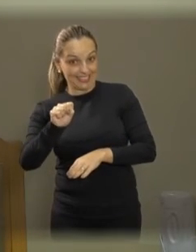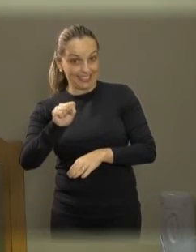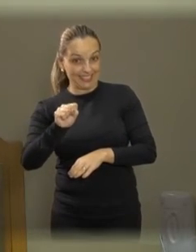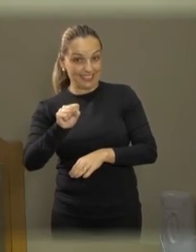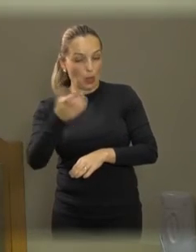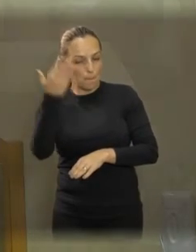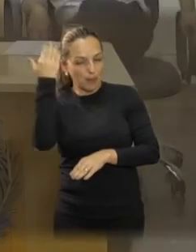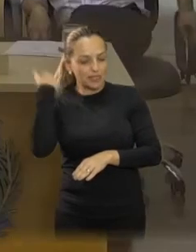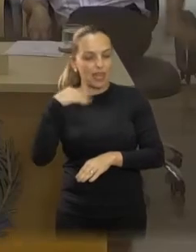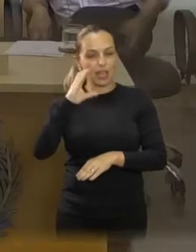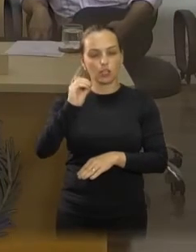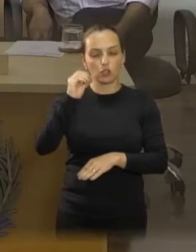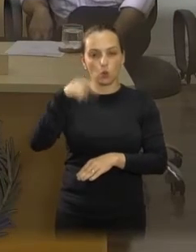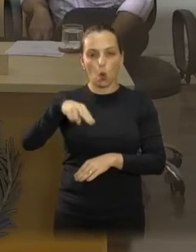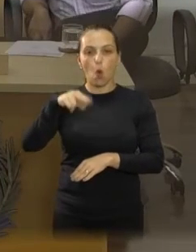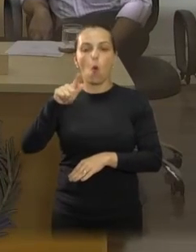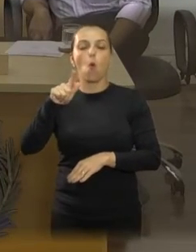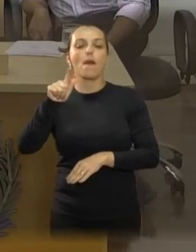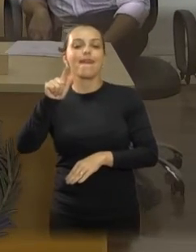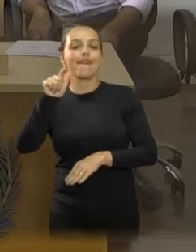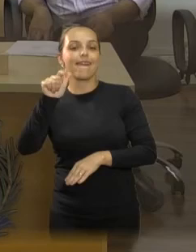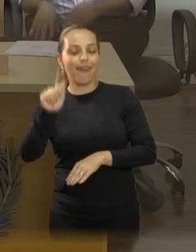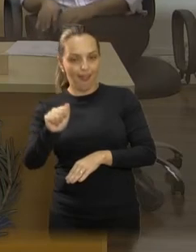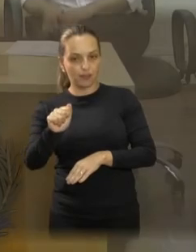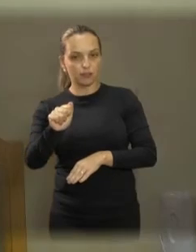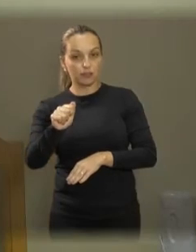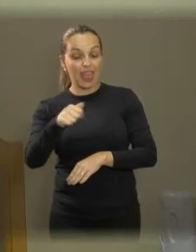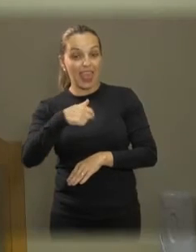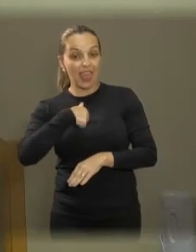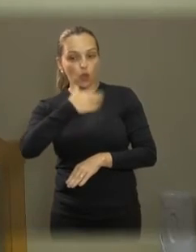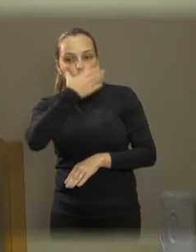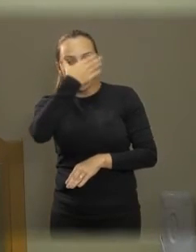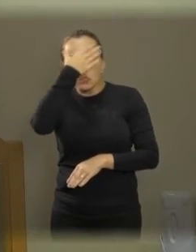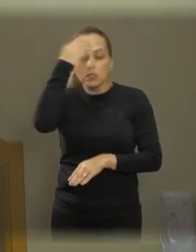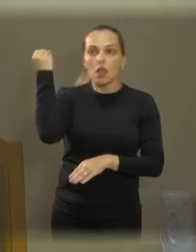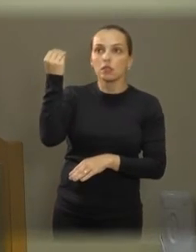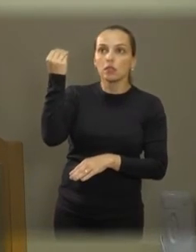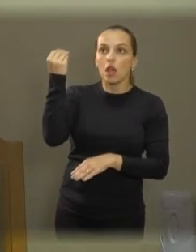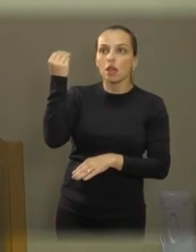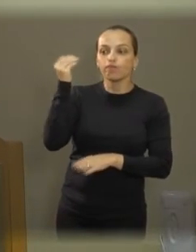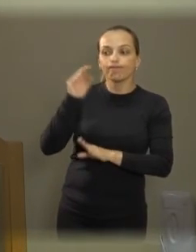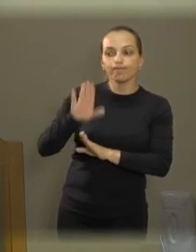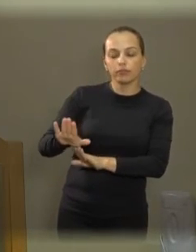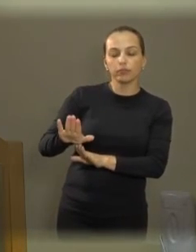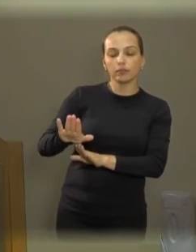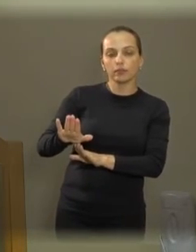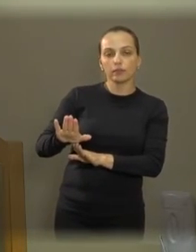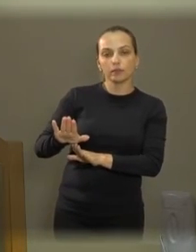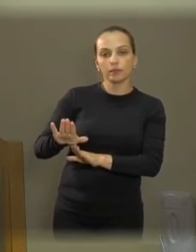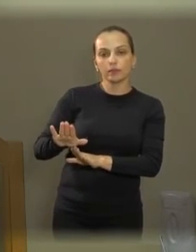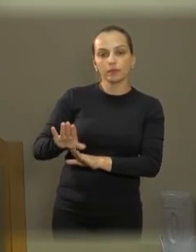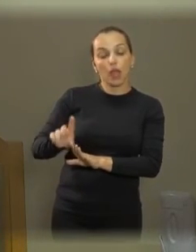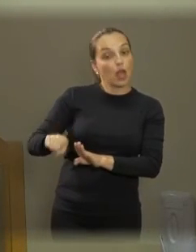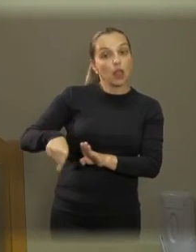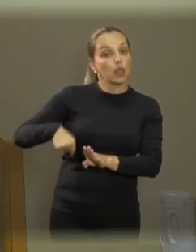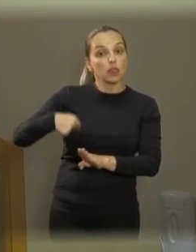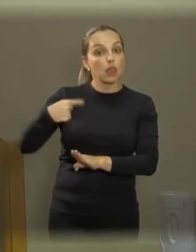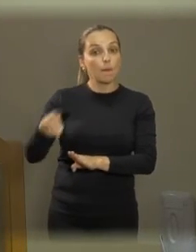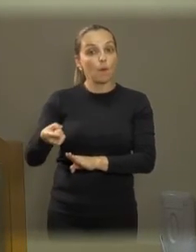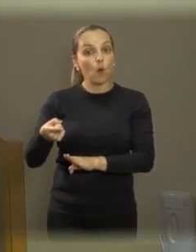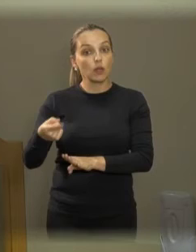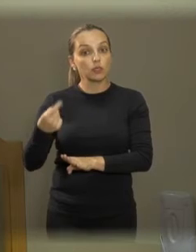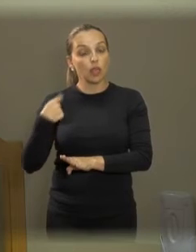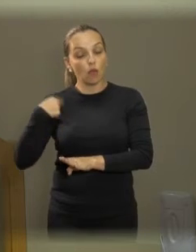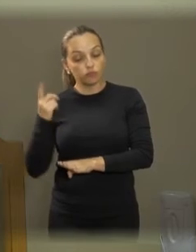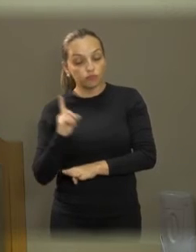O conga era um tênis. E eu esqueci lá, fui embora. Né? Quando todo mundo saiu, foram dispensados, eu